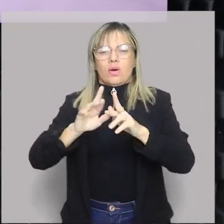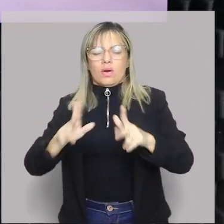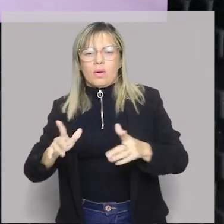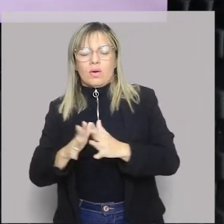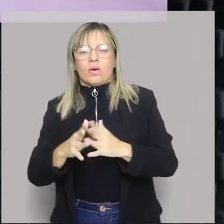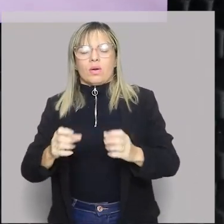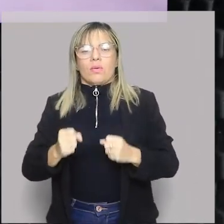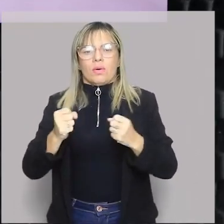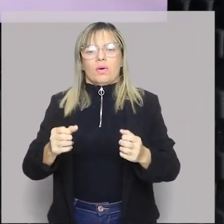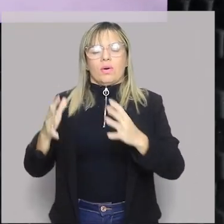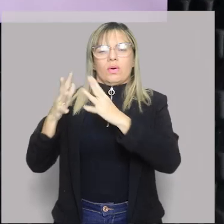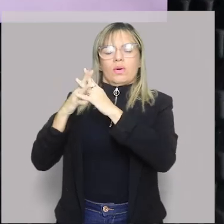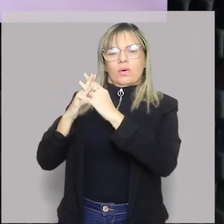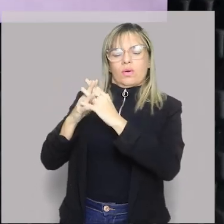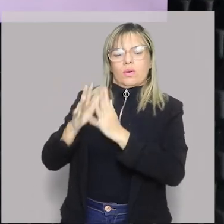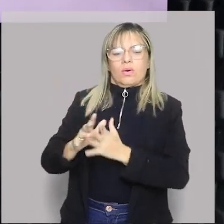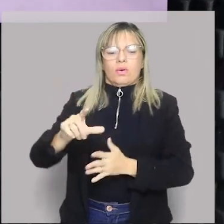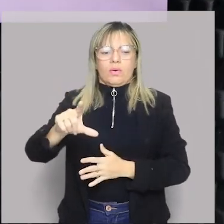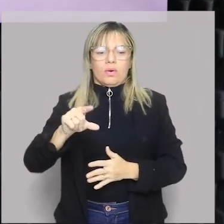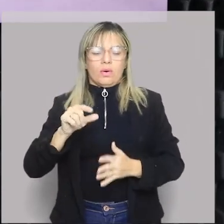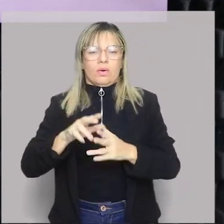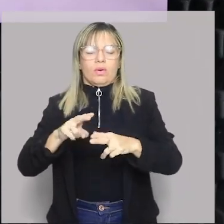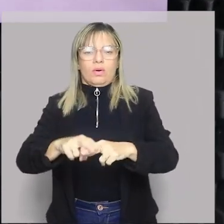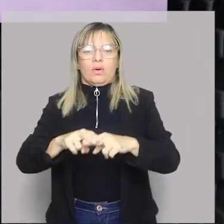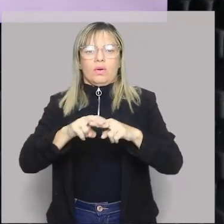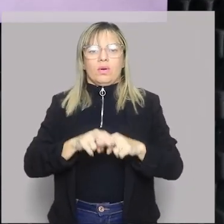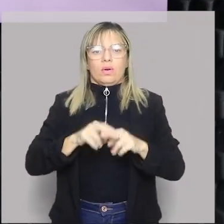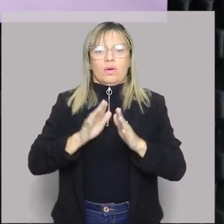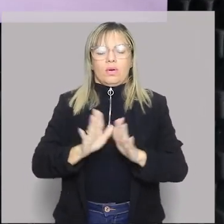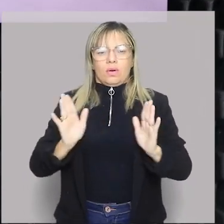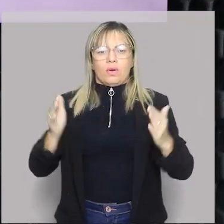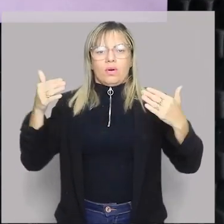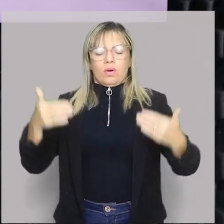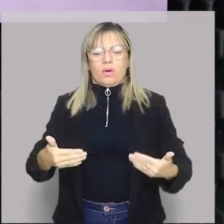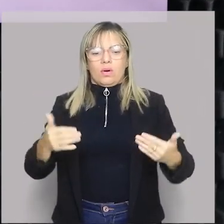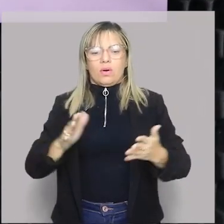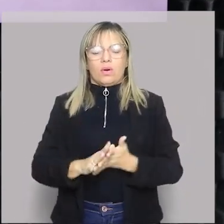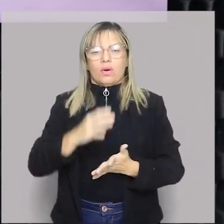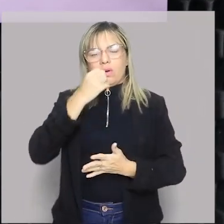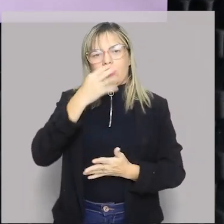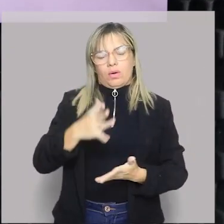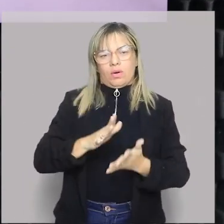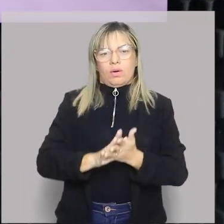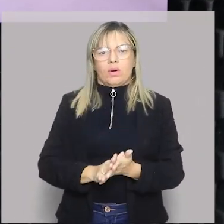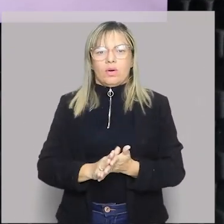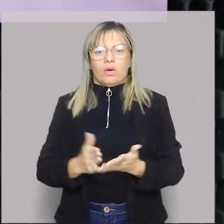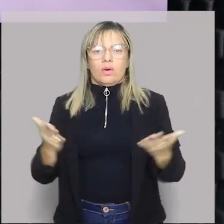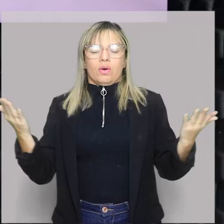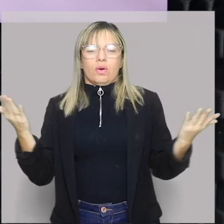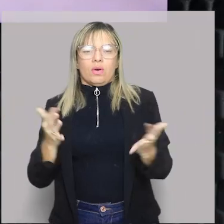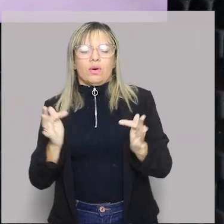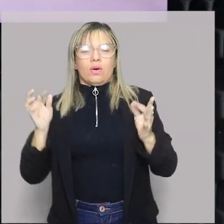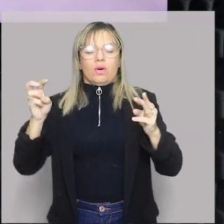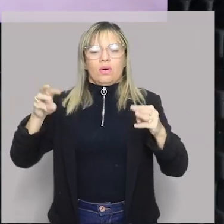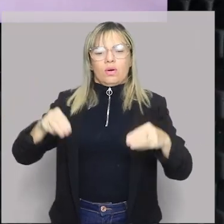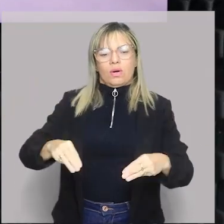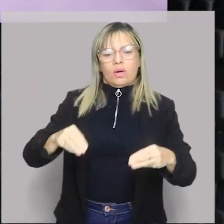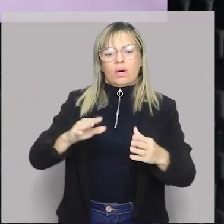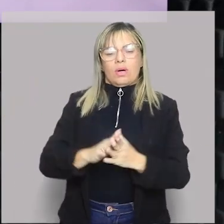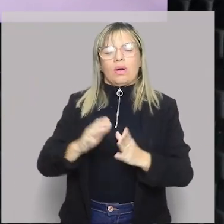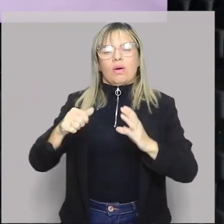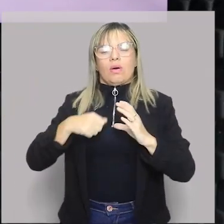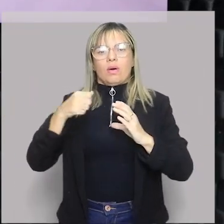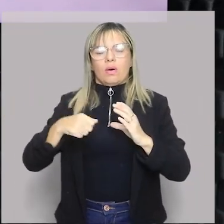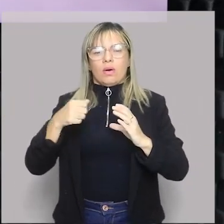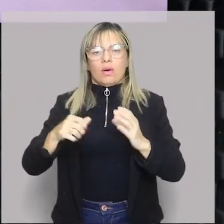que confunde mesmo nas opções, por isso que você precisa ficar alerta, tá bom? Hoje nós vamos finalizar o nosso vídeo aqui,